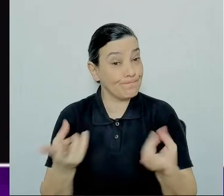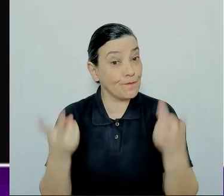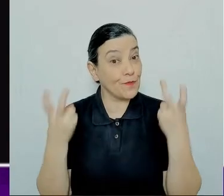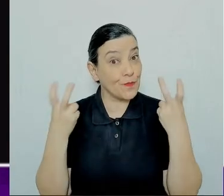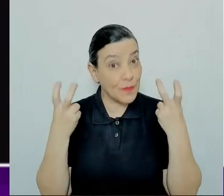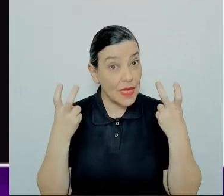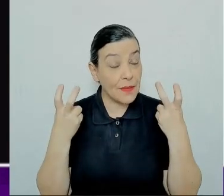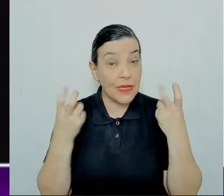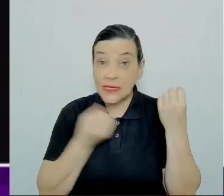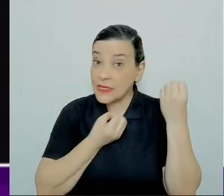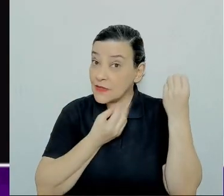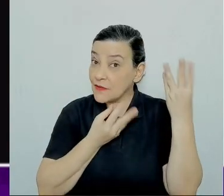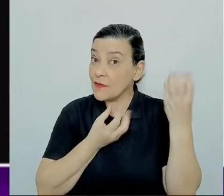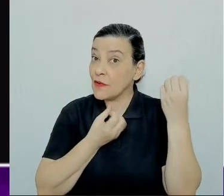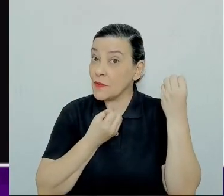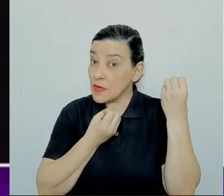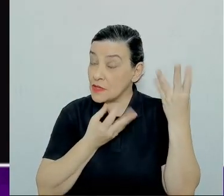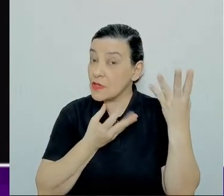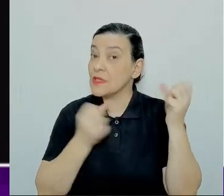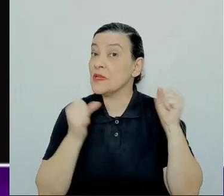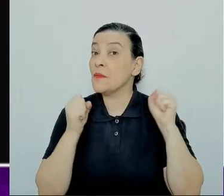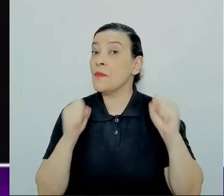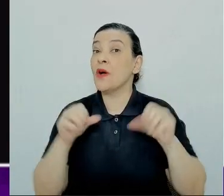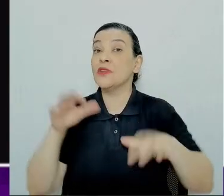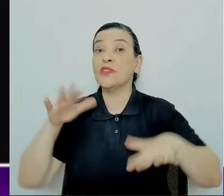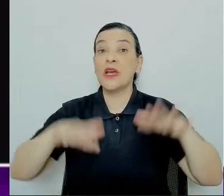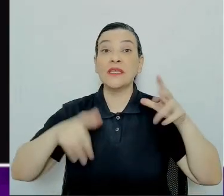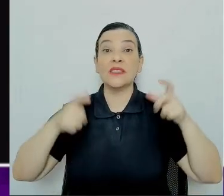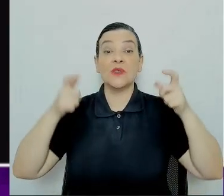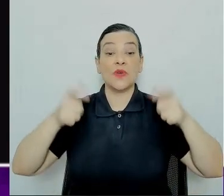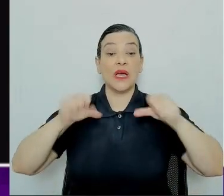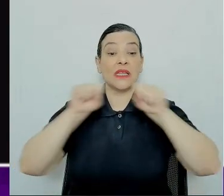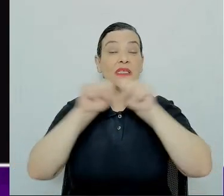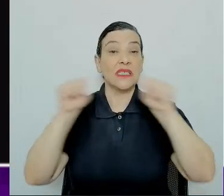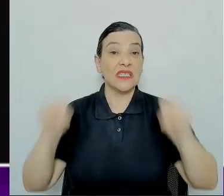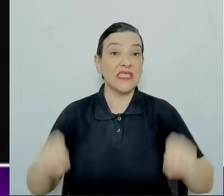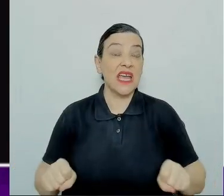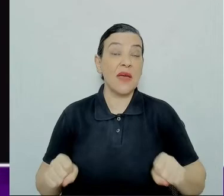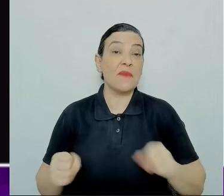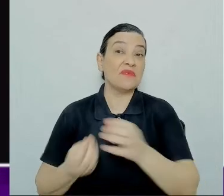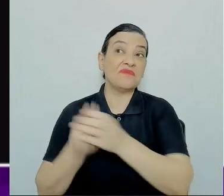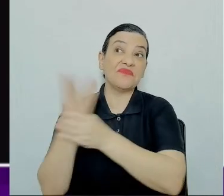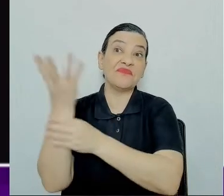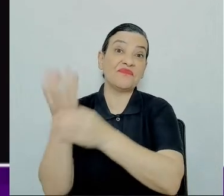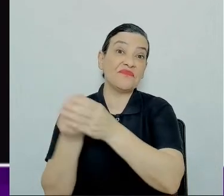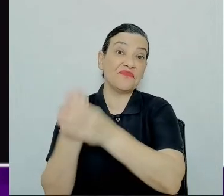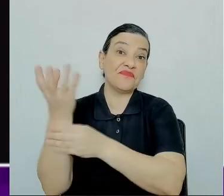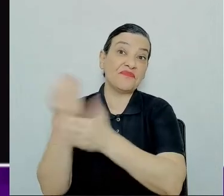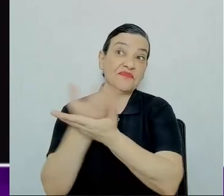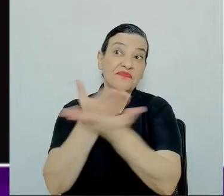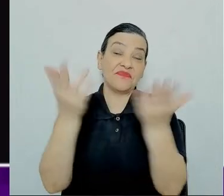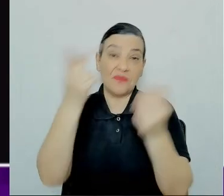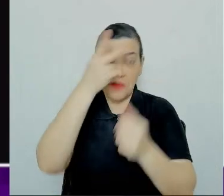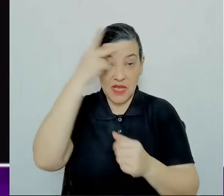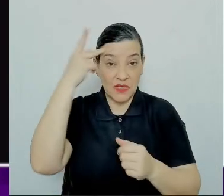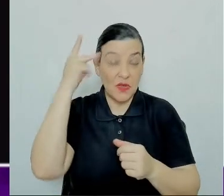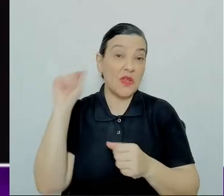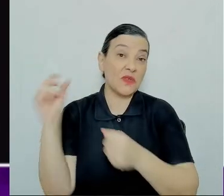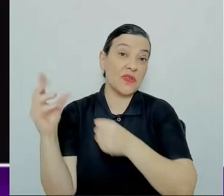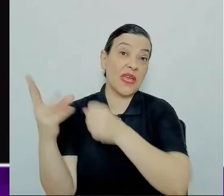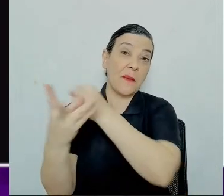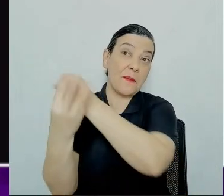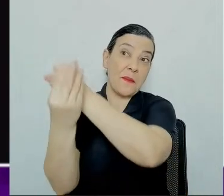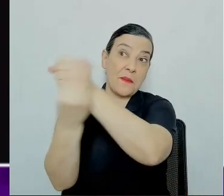essas informações podem estar saindo do nosso ambiente, e saindo como? Né, através de pessoas, e essas pessoas precisam